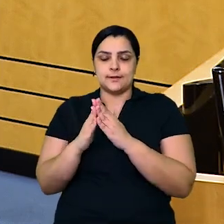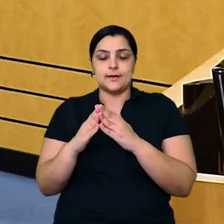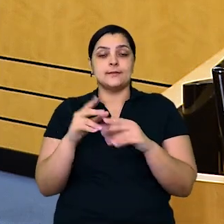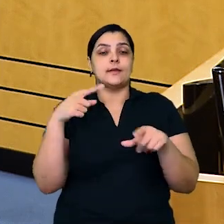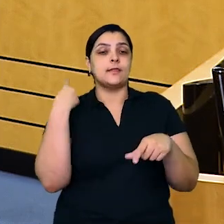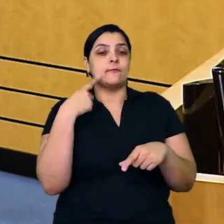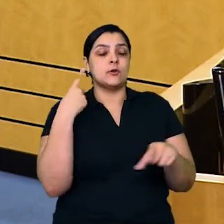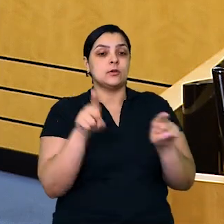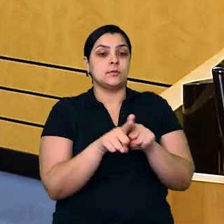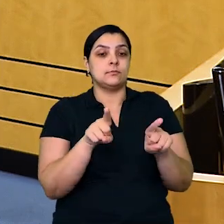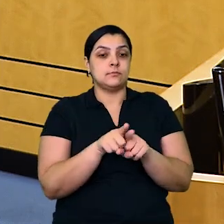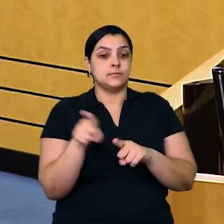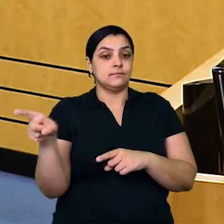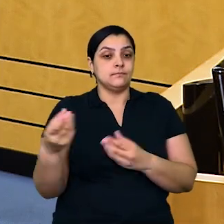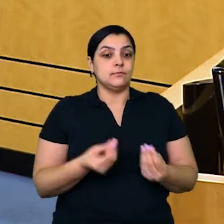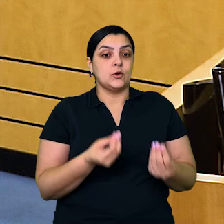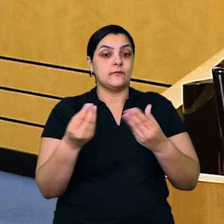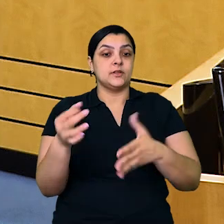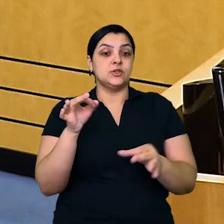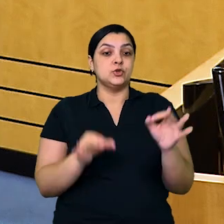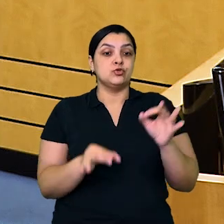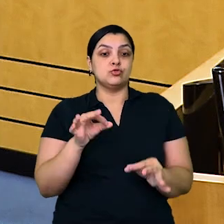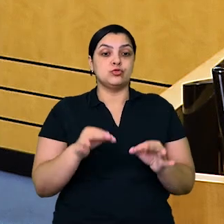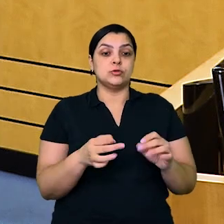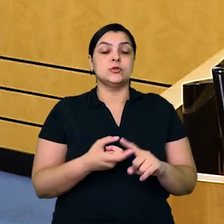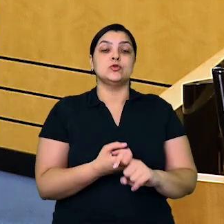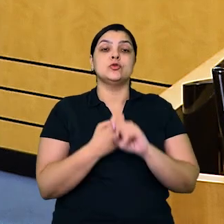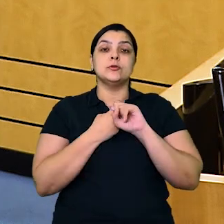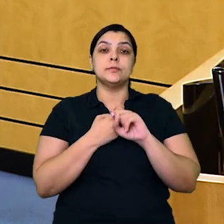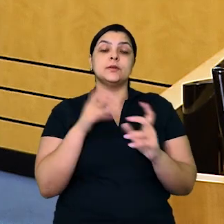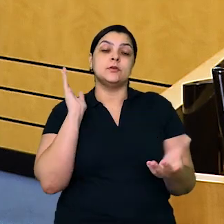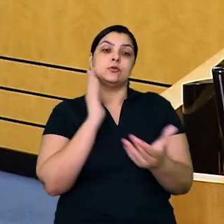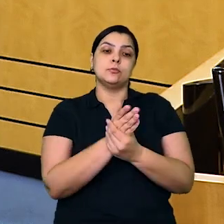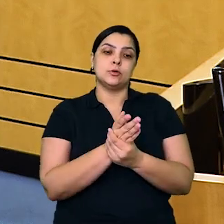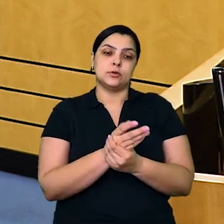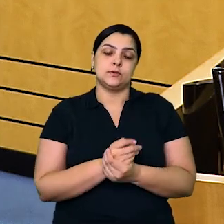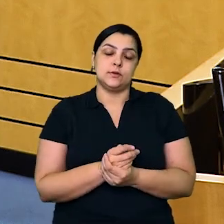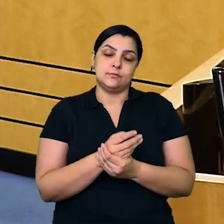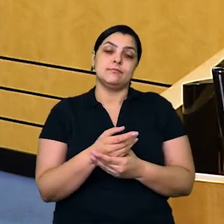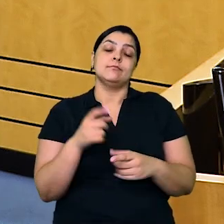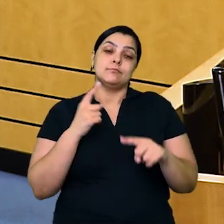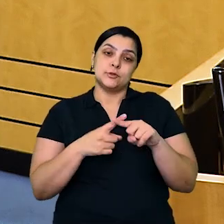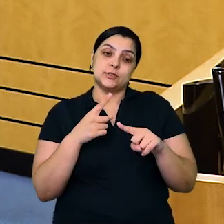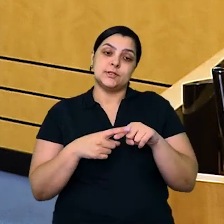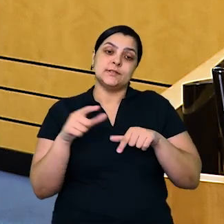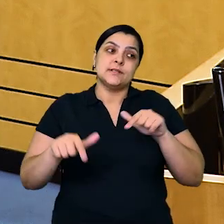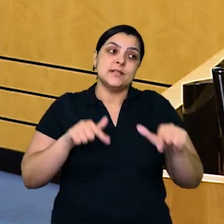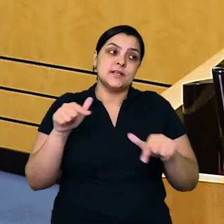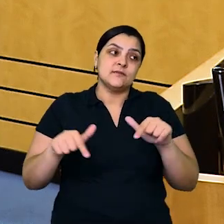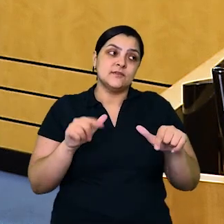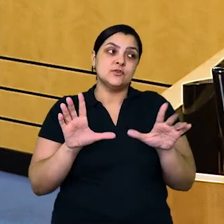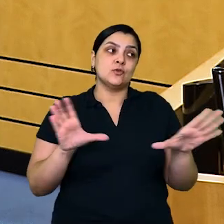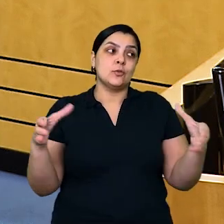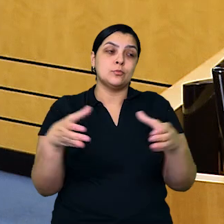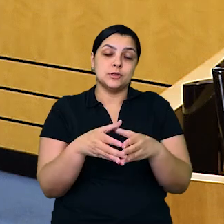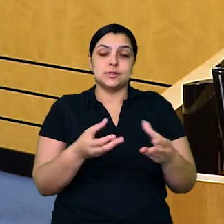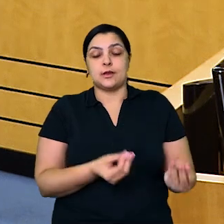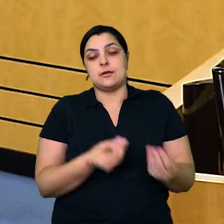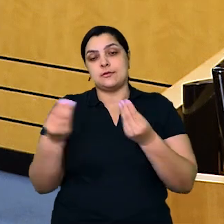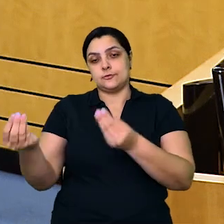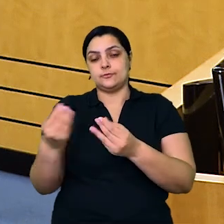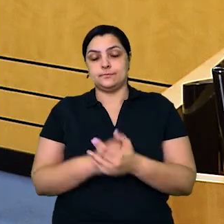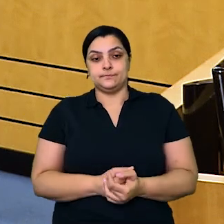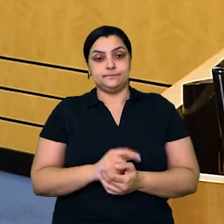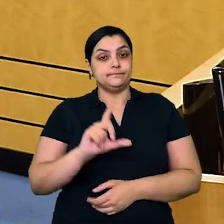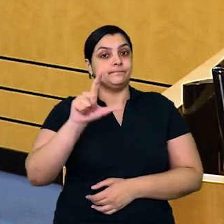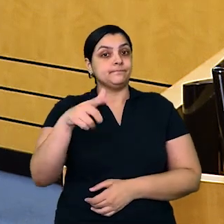Ele foi orientado a aceitar a oferta do juiz de suspensão do processo, em troca da prestação de serviços à comunidade.